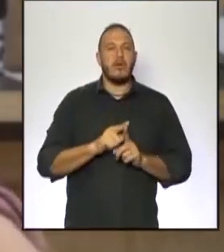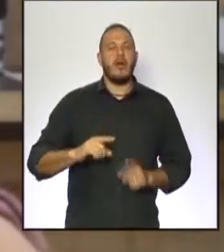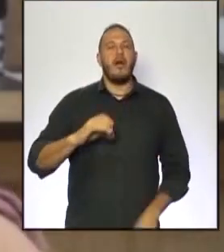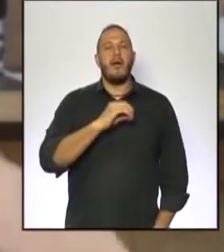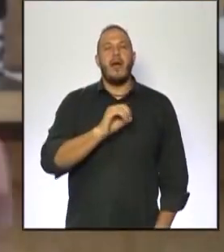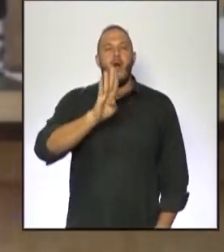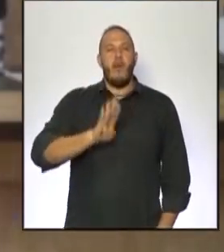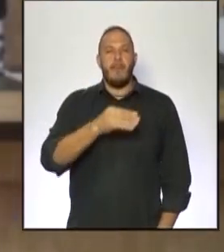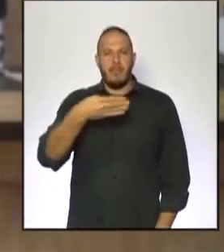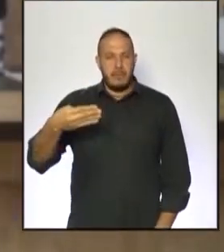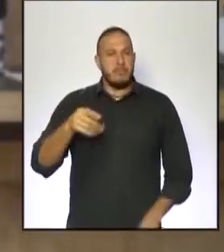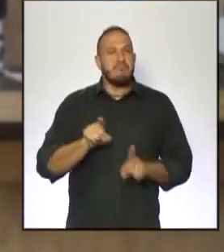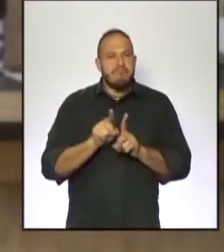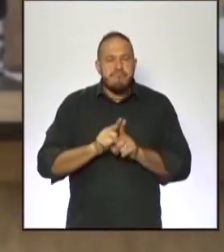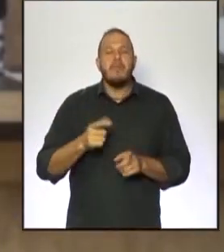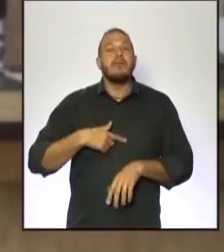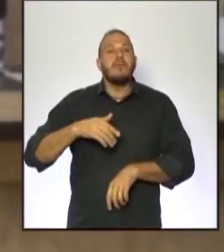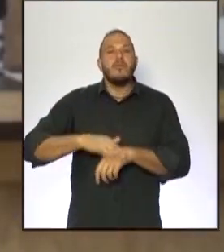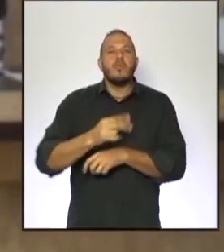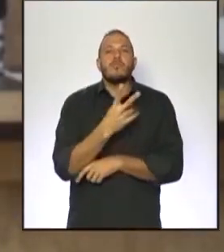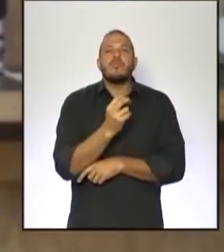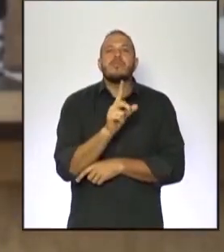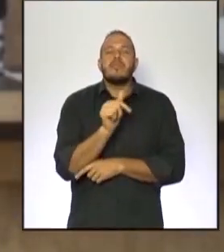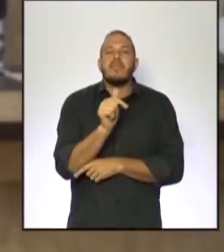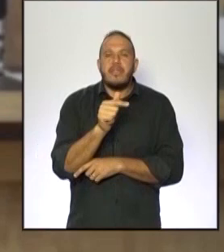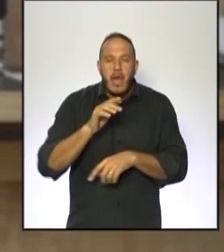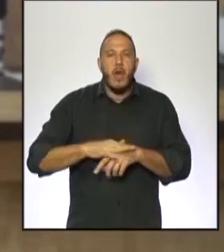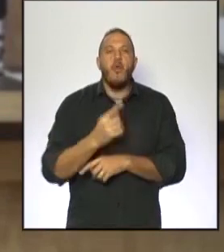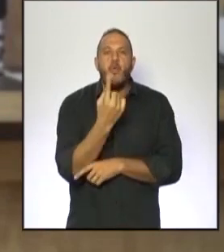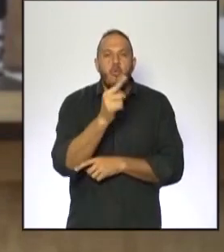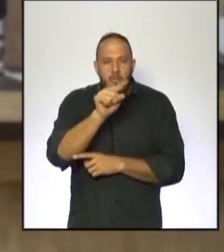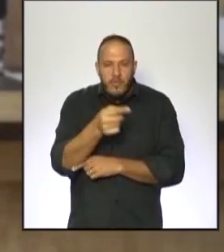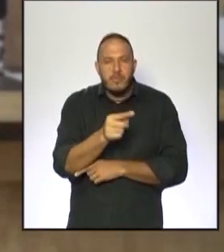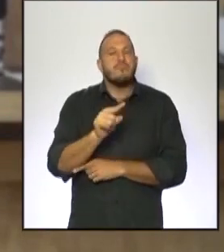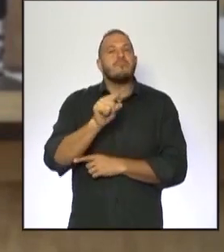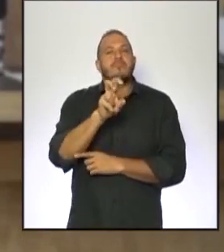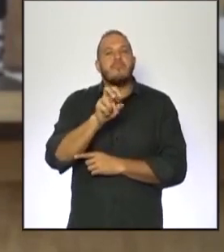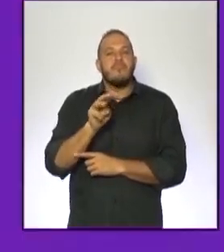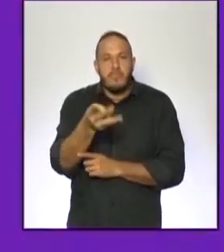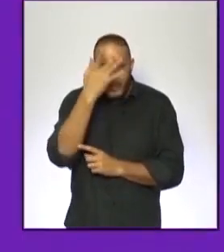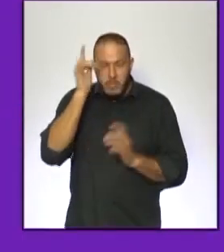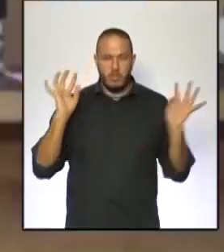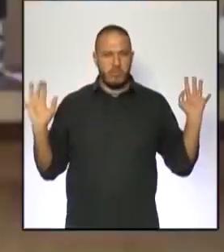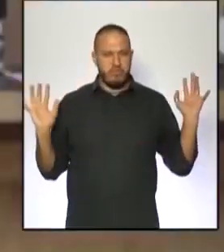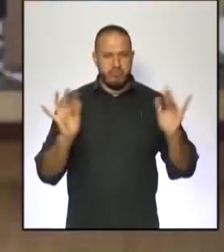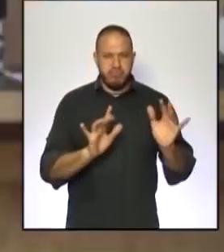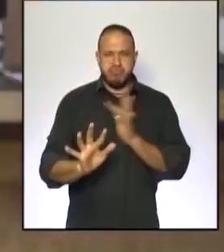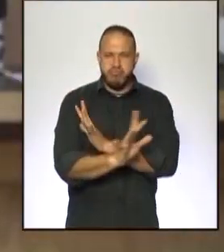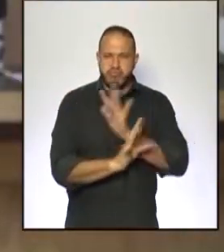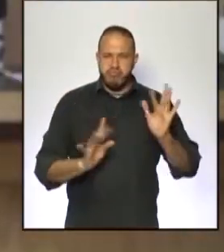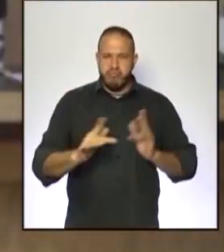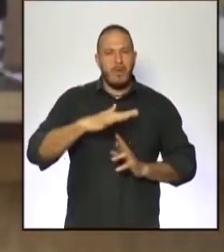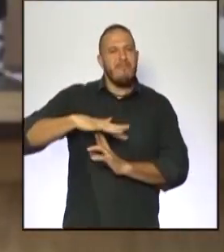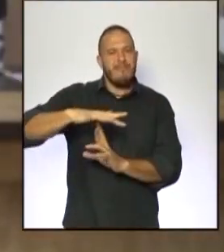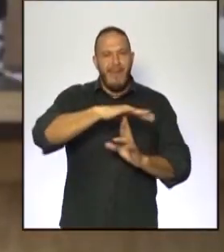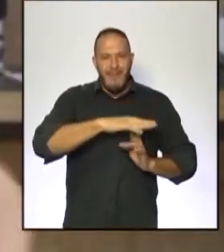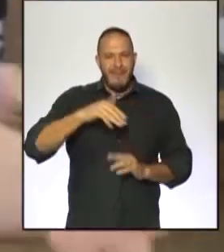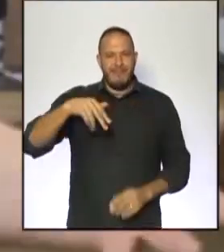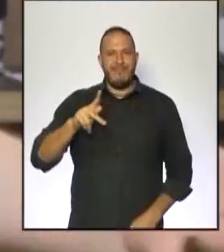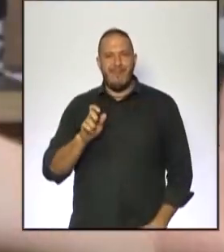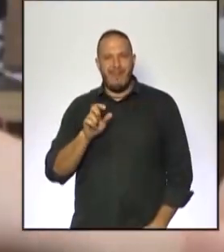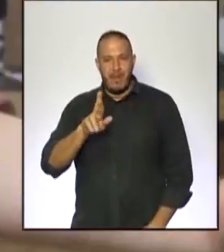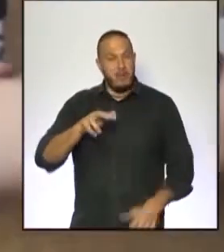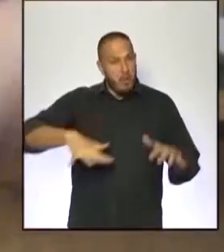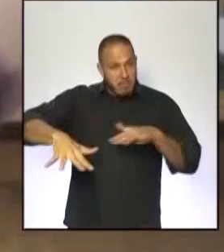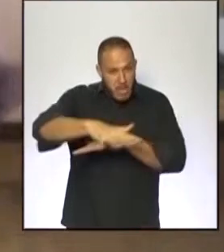Em 2017, mais de 1,5 milhão de pessoas visitaram uma feira maker. As feiras são os ambientes